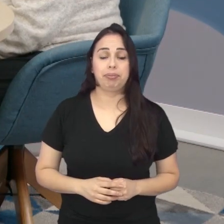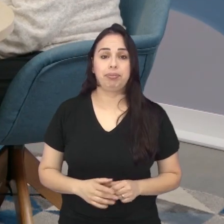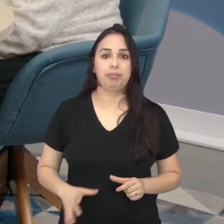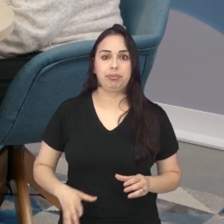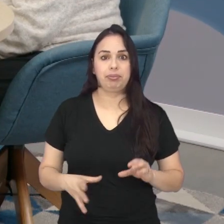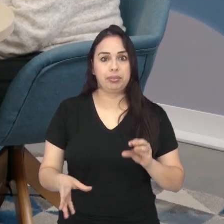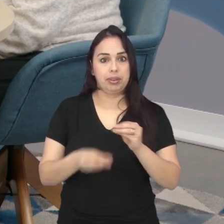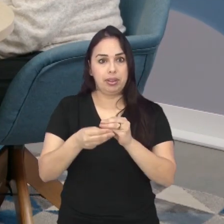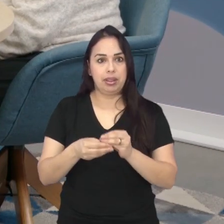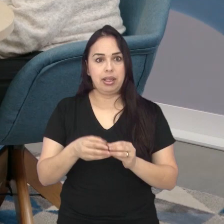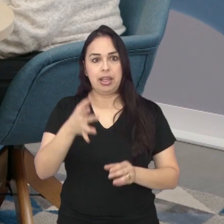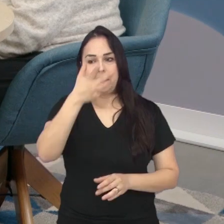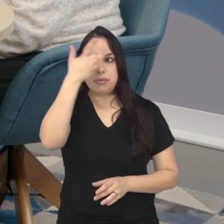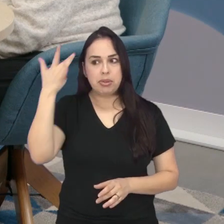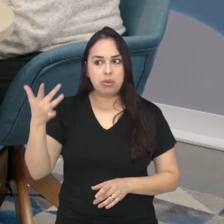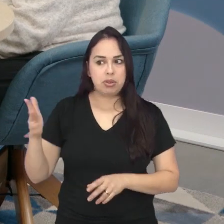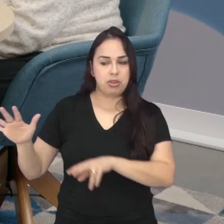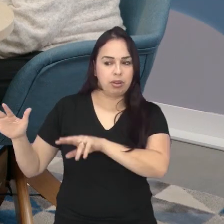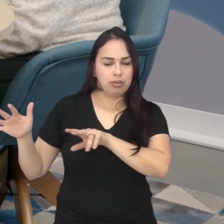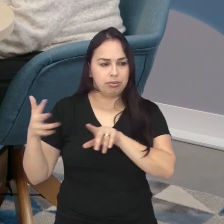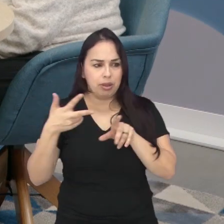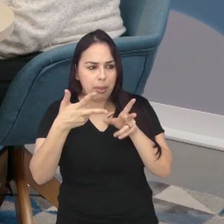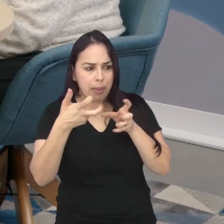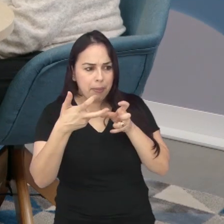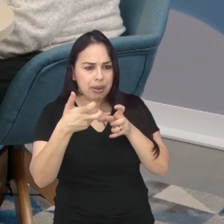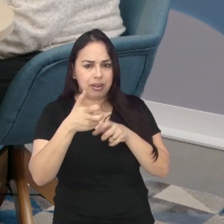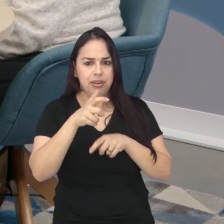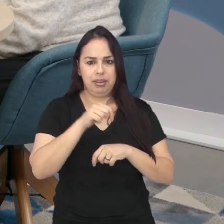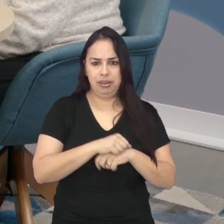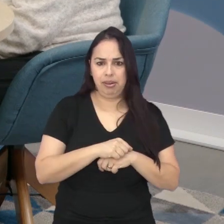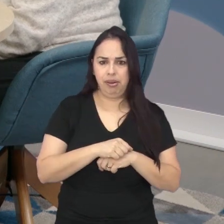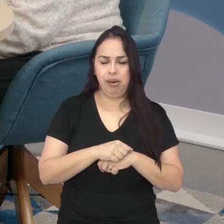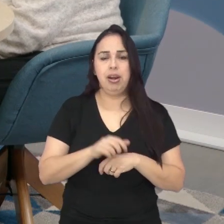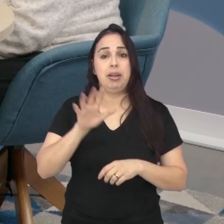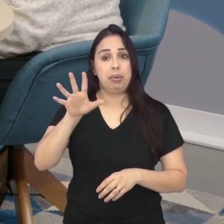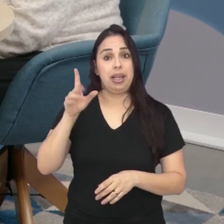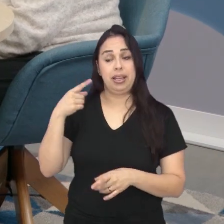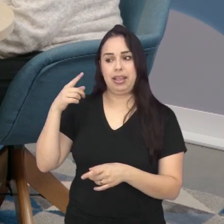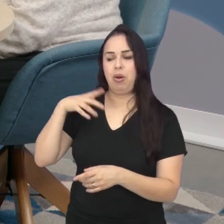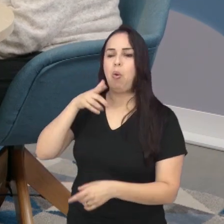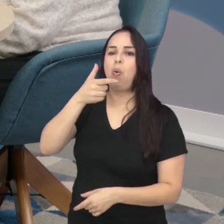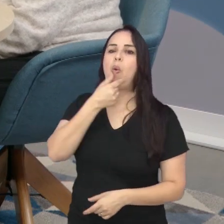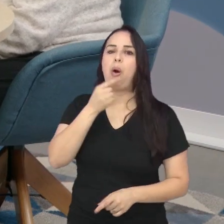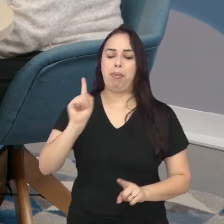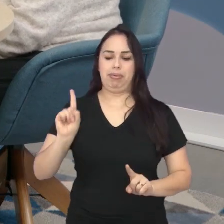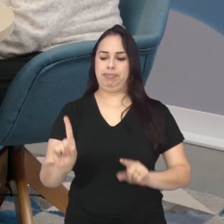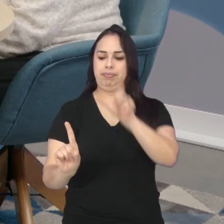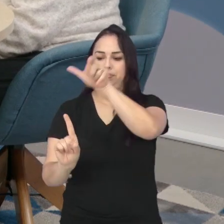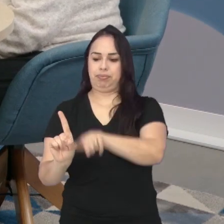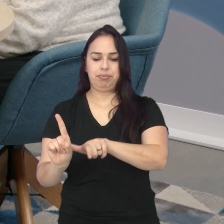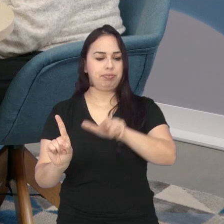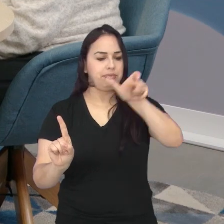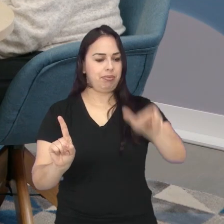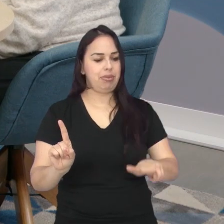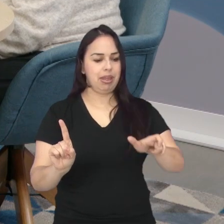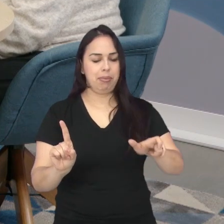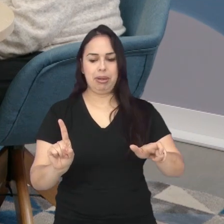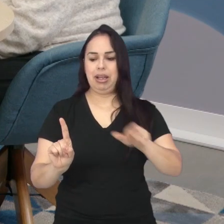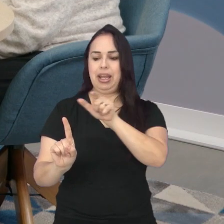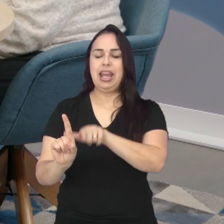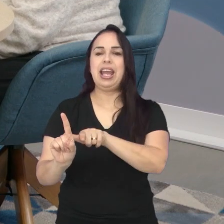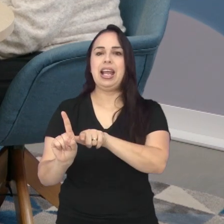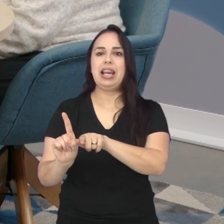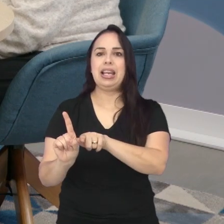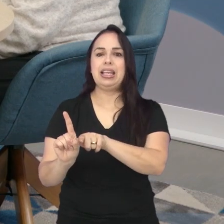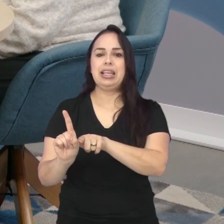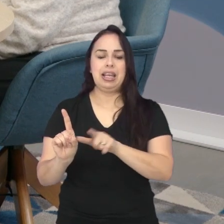falaram sobre que muitas pessoas não percebem porque a pessoa é uma coisa dentro de casa, fora outra, mas assim, uma pessoa